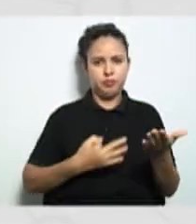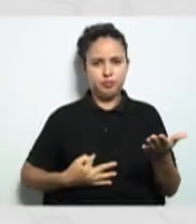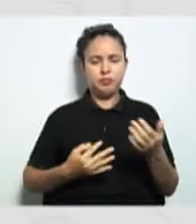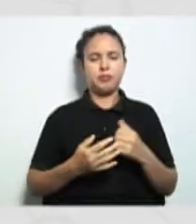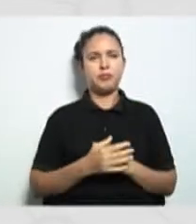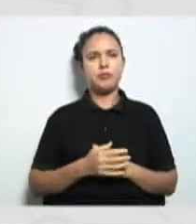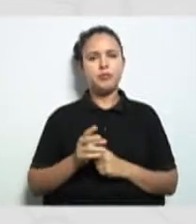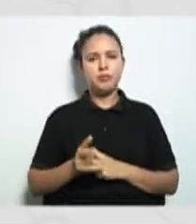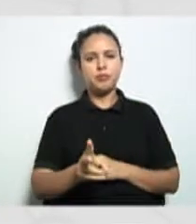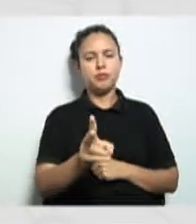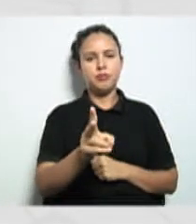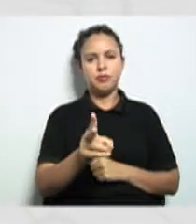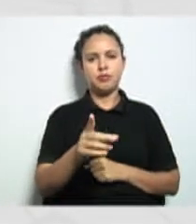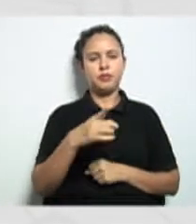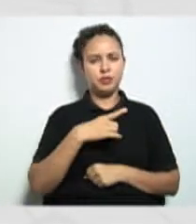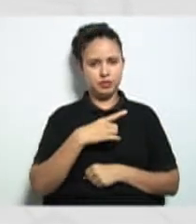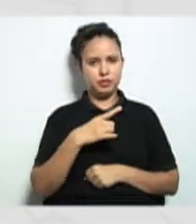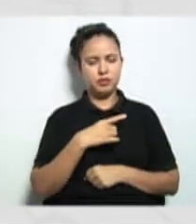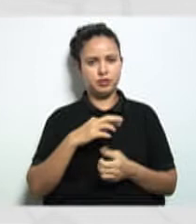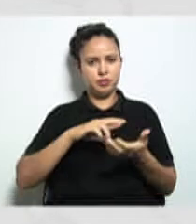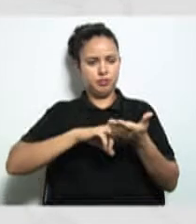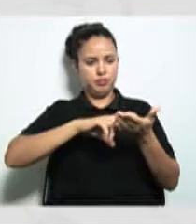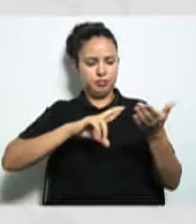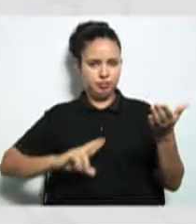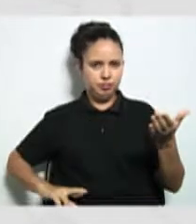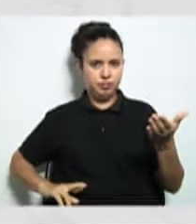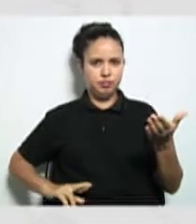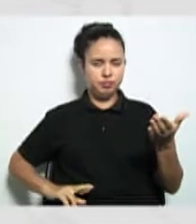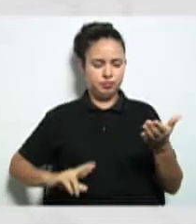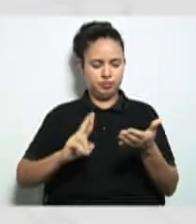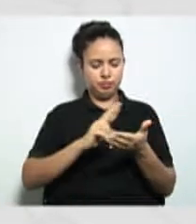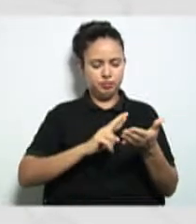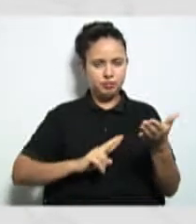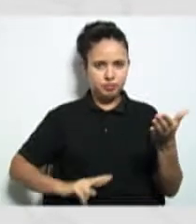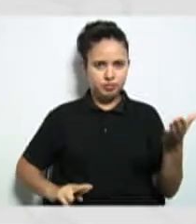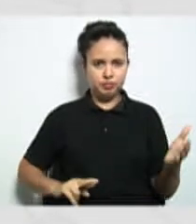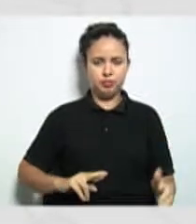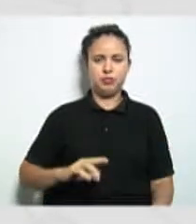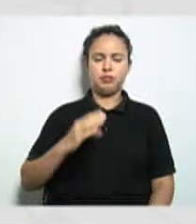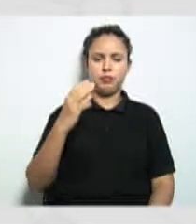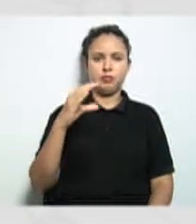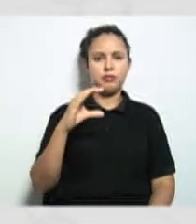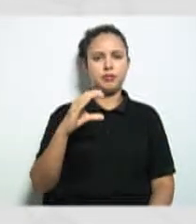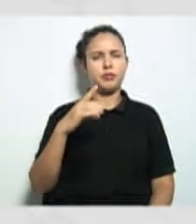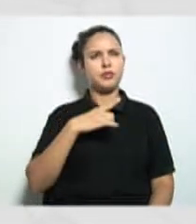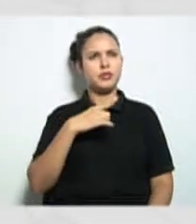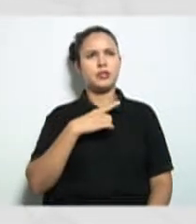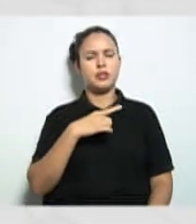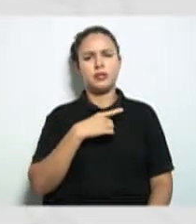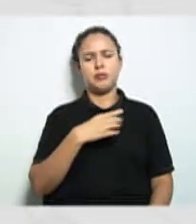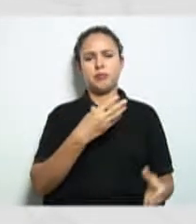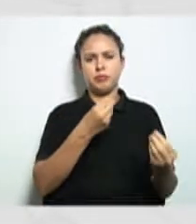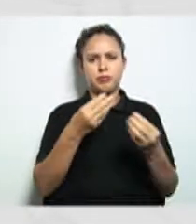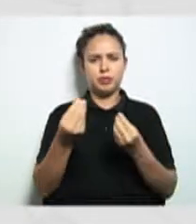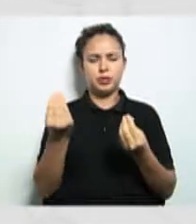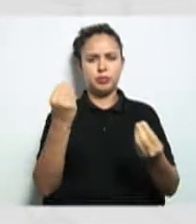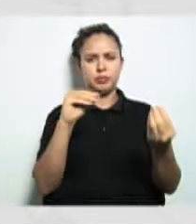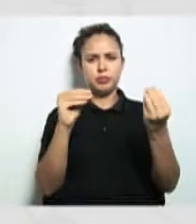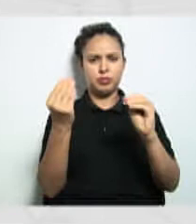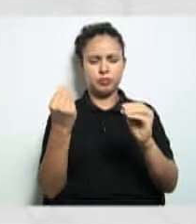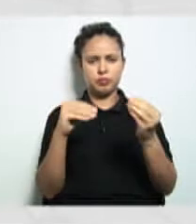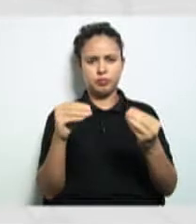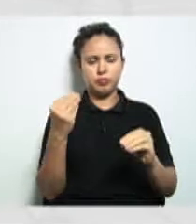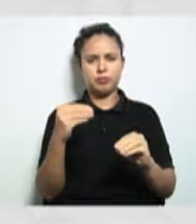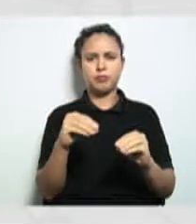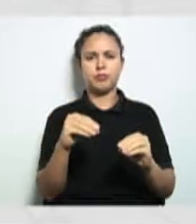nós temos a redação científica. E aqui nós temos vários elementos de um projeto de pesquisa, de acordo